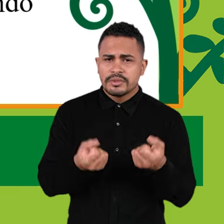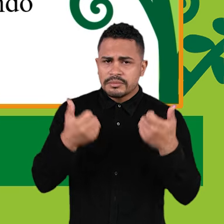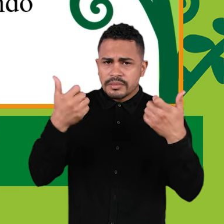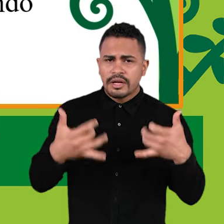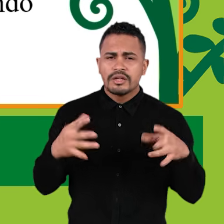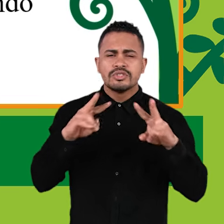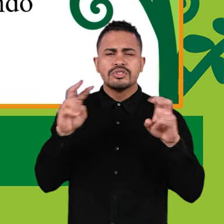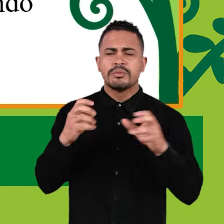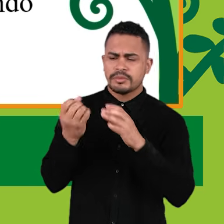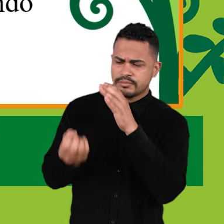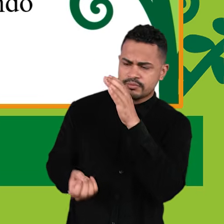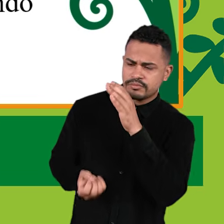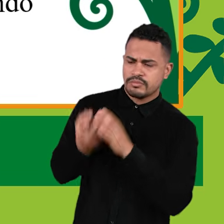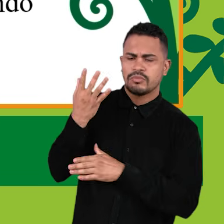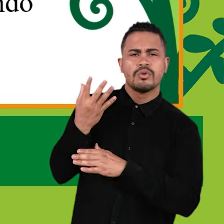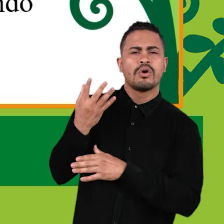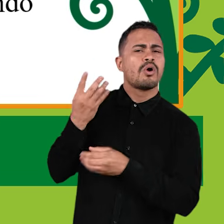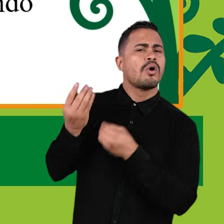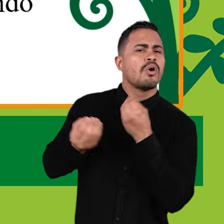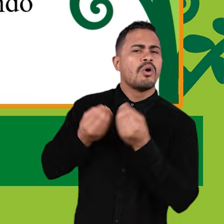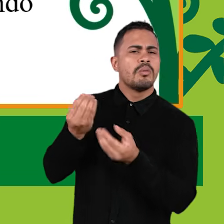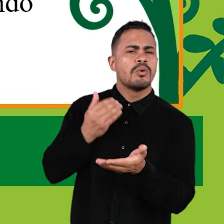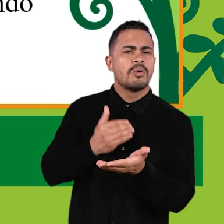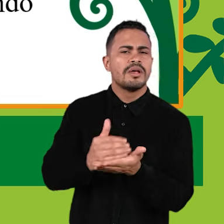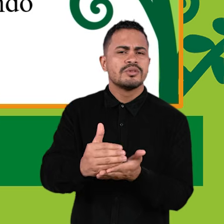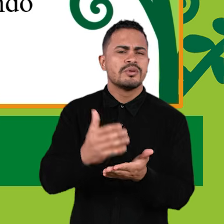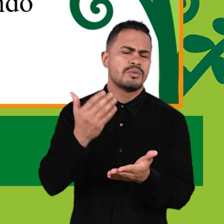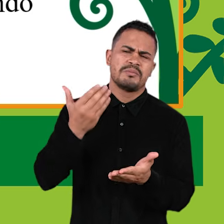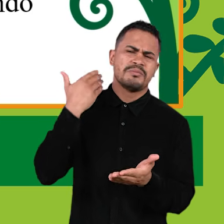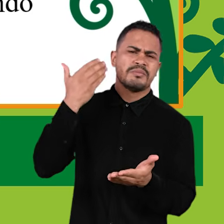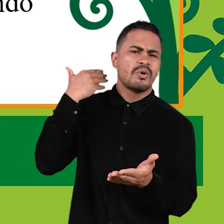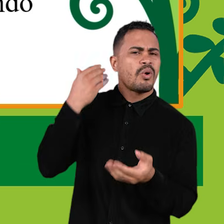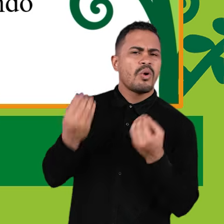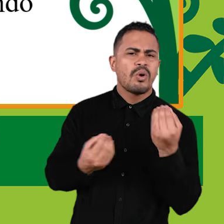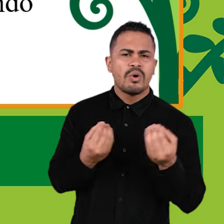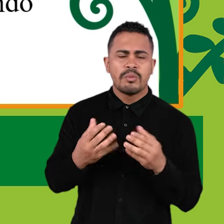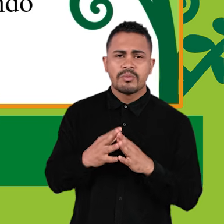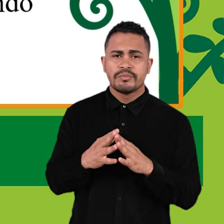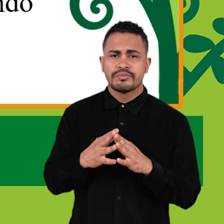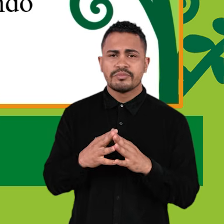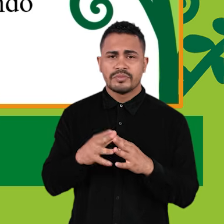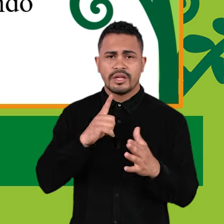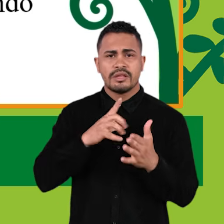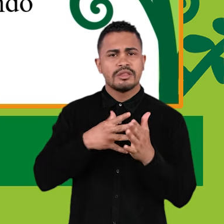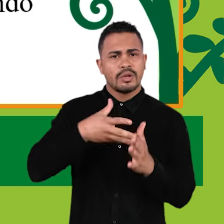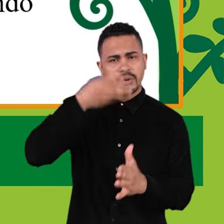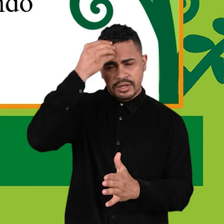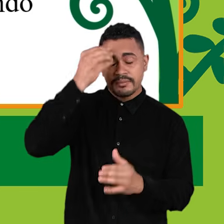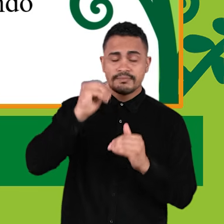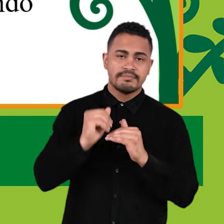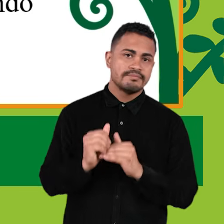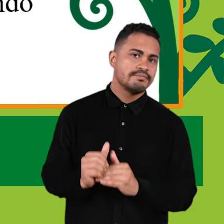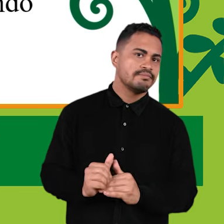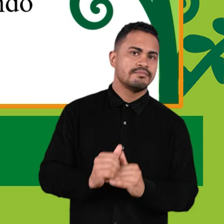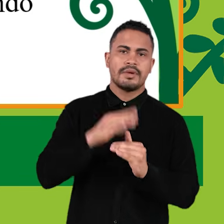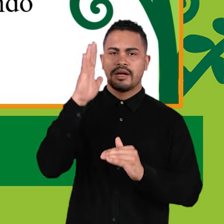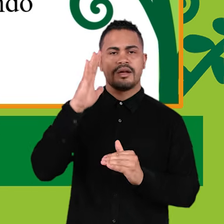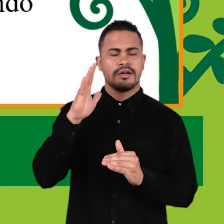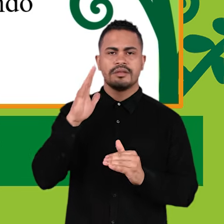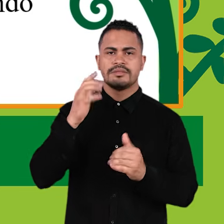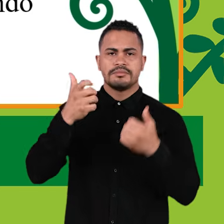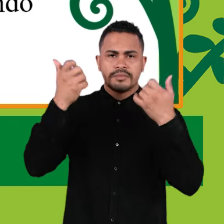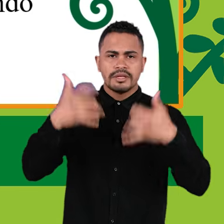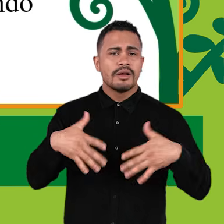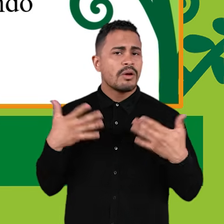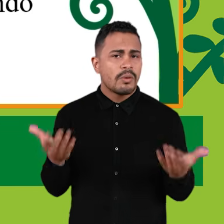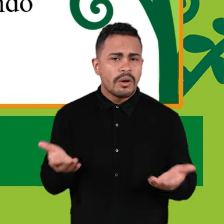tudo. O início, como foi que tudo começou? Então, a teoria mais aceita atualmente para explicar como o nosso universo foi